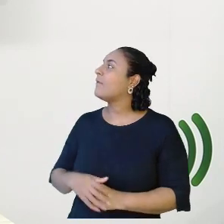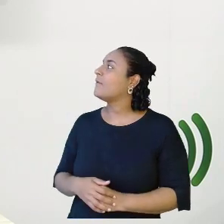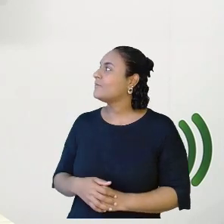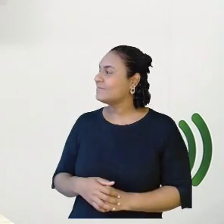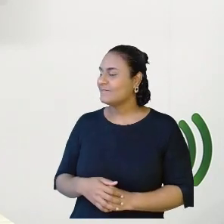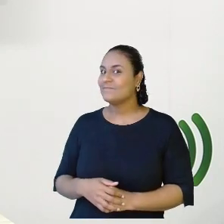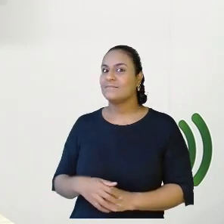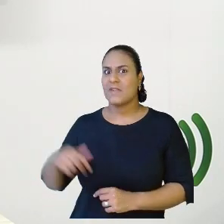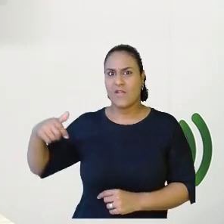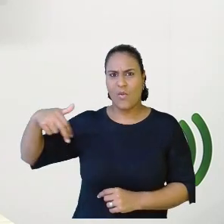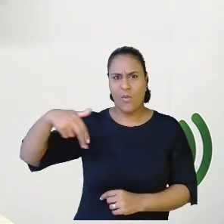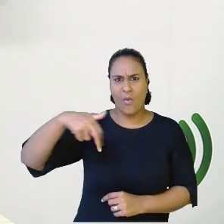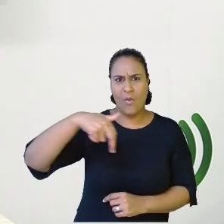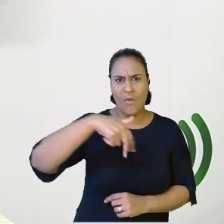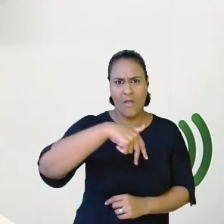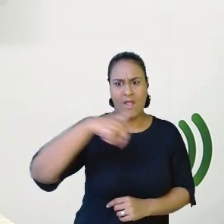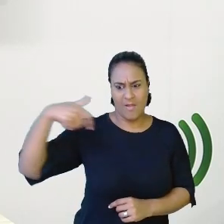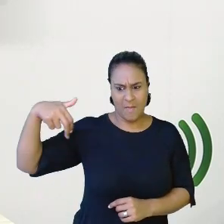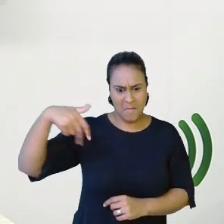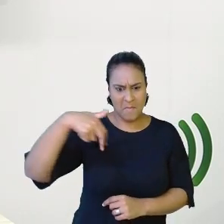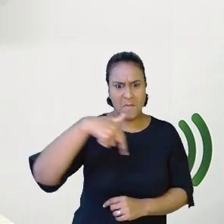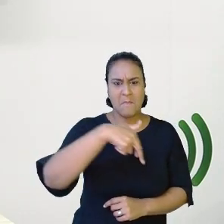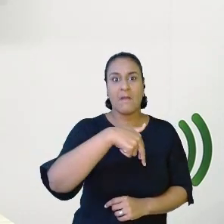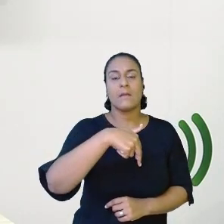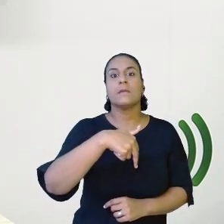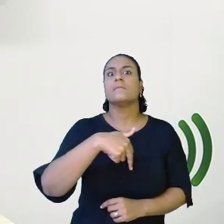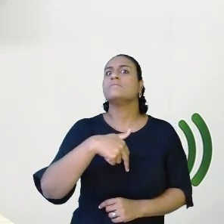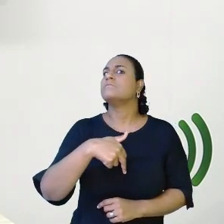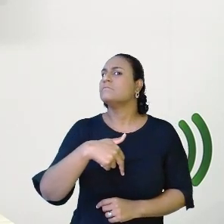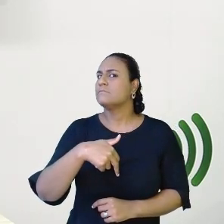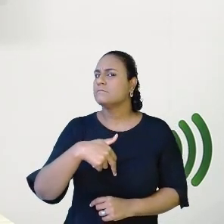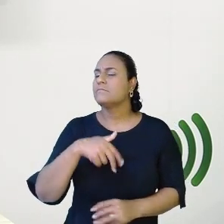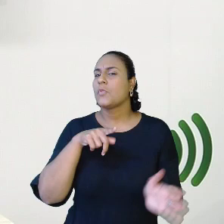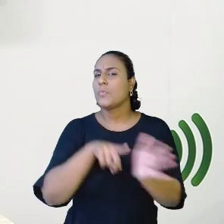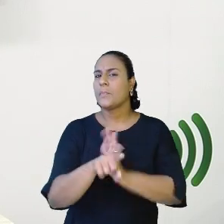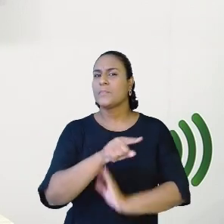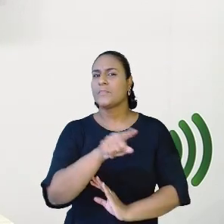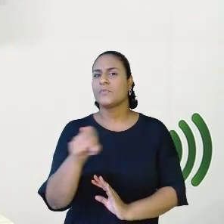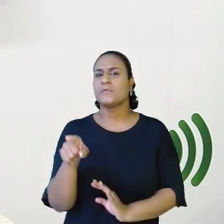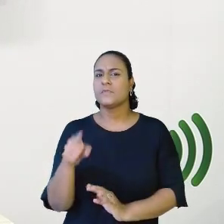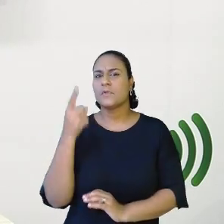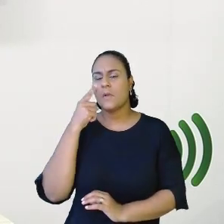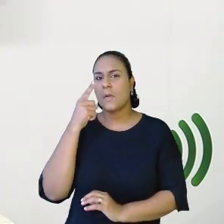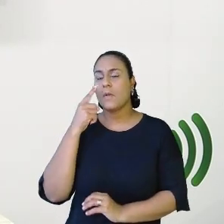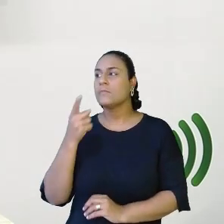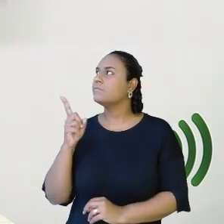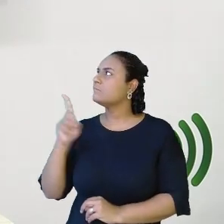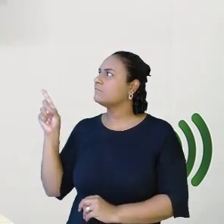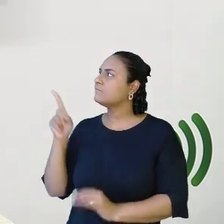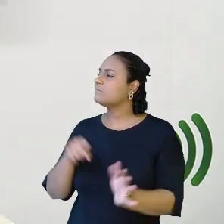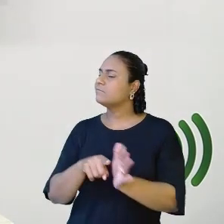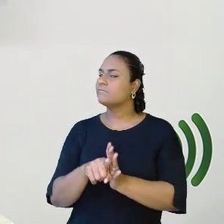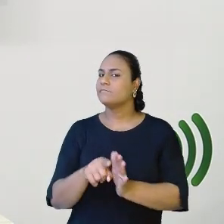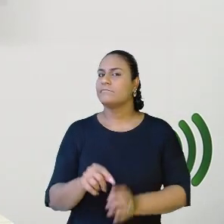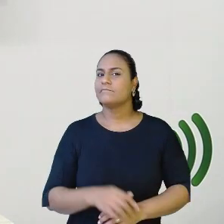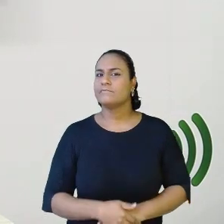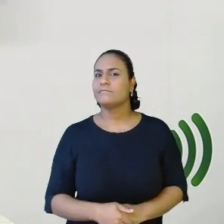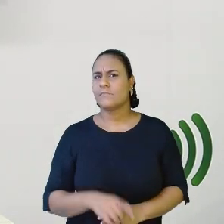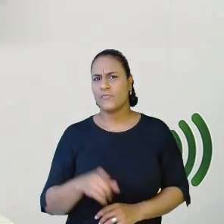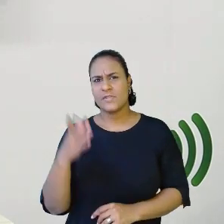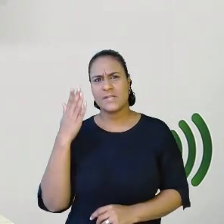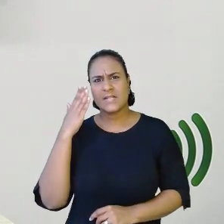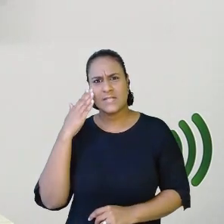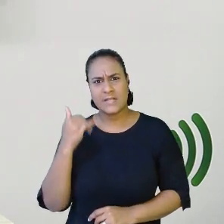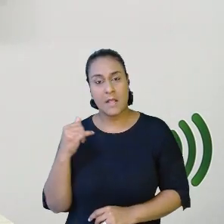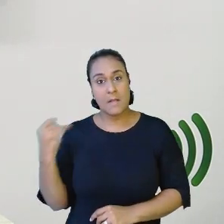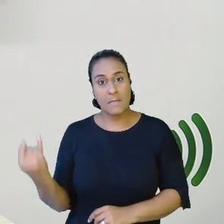isso, atletismo, uma pista de atletismo. Aí eu tenho uma perguntinha para vocês. Olha só a pergunta. Você sabe